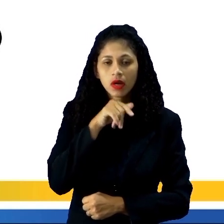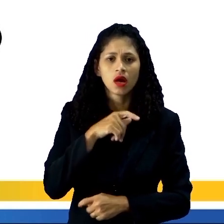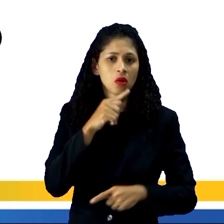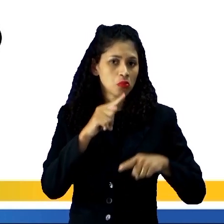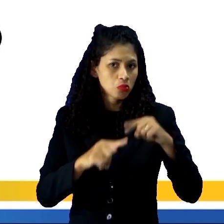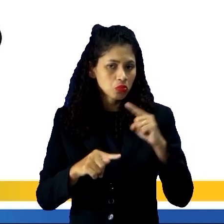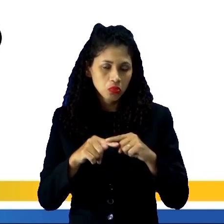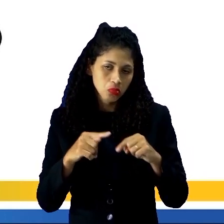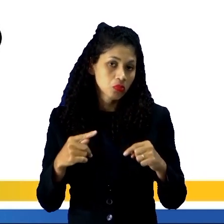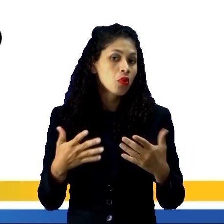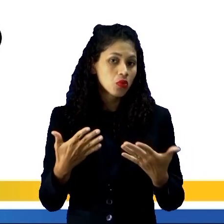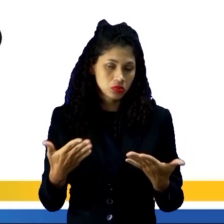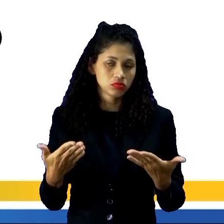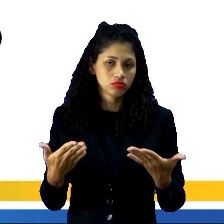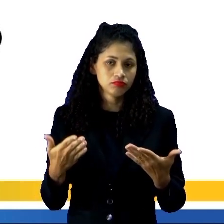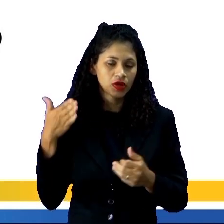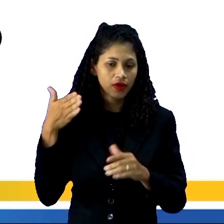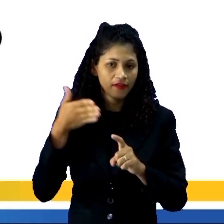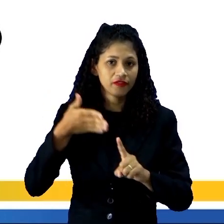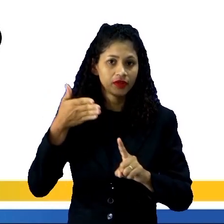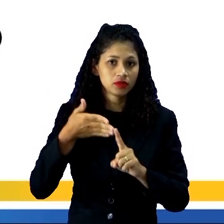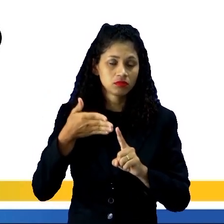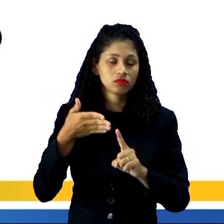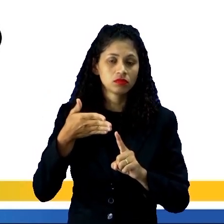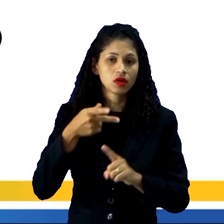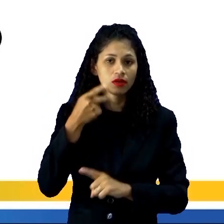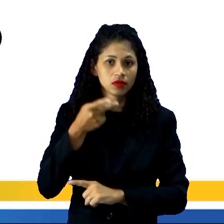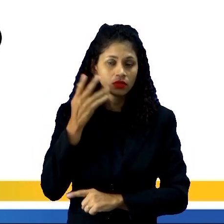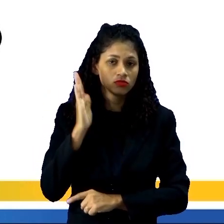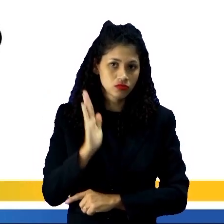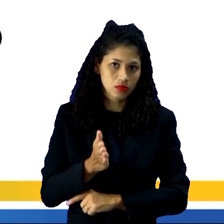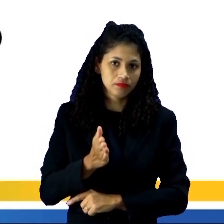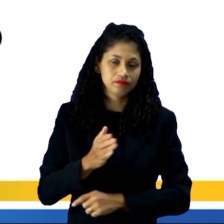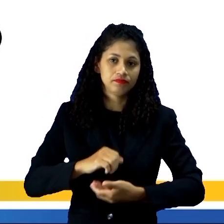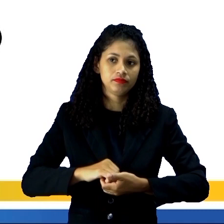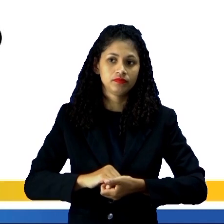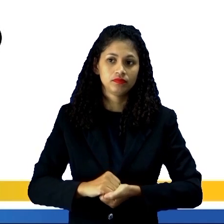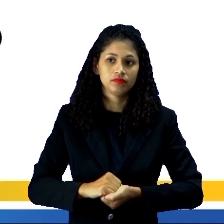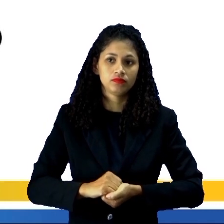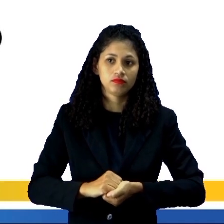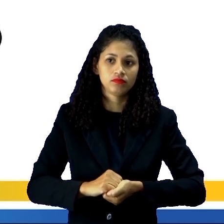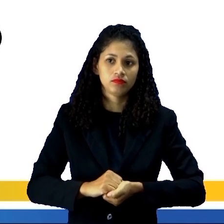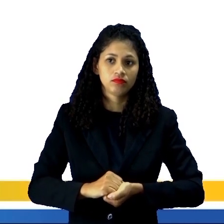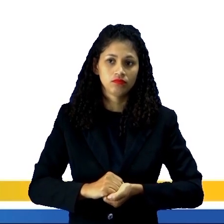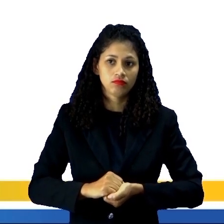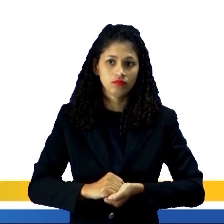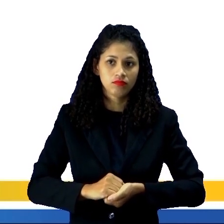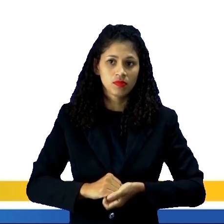fazer referência aí a algo já dito anteriormente.